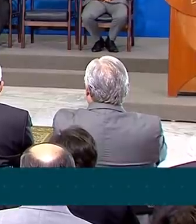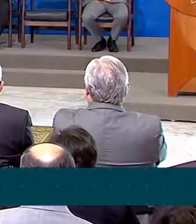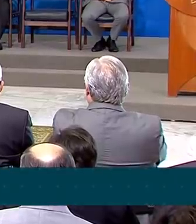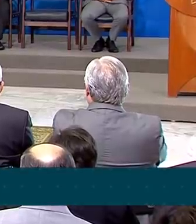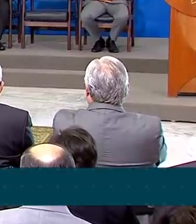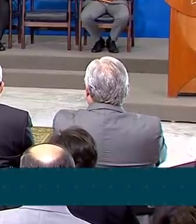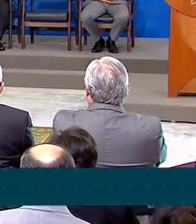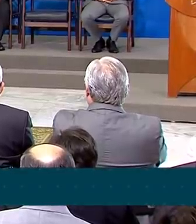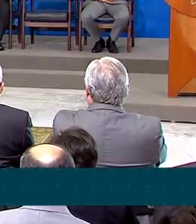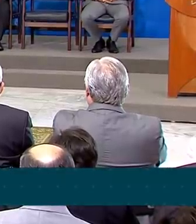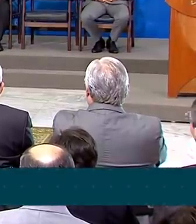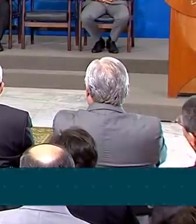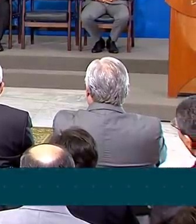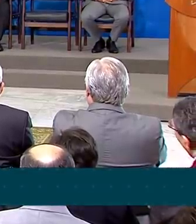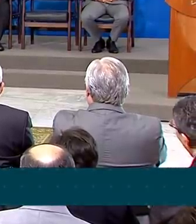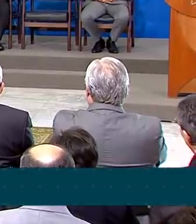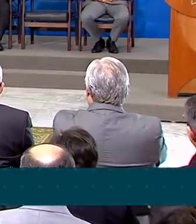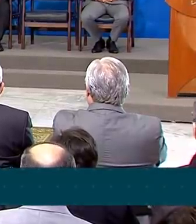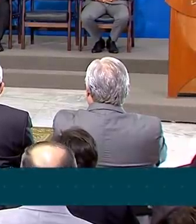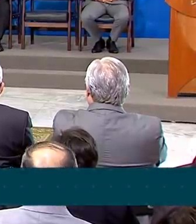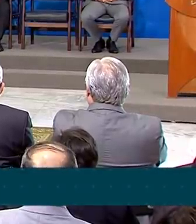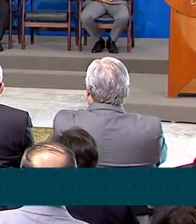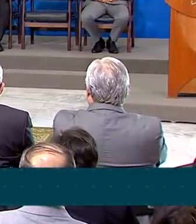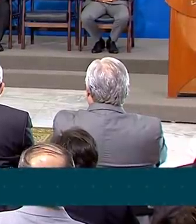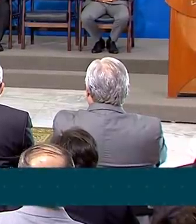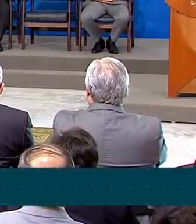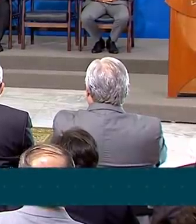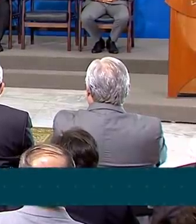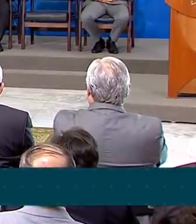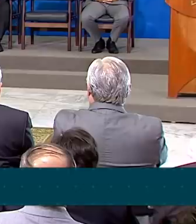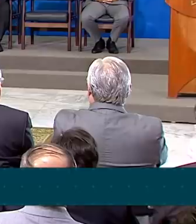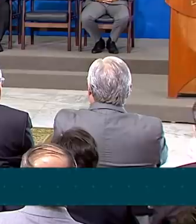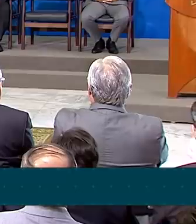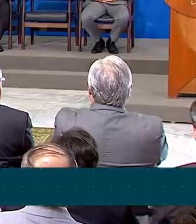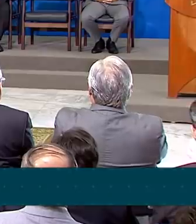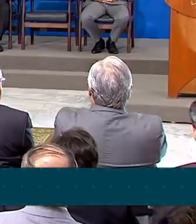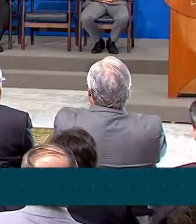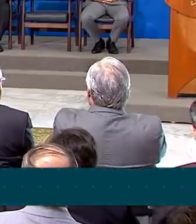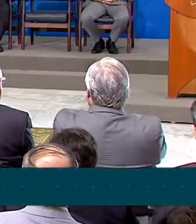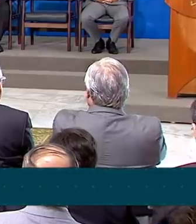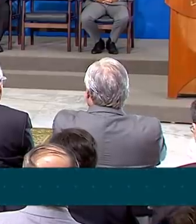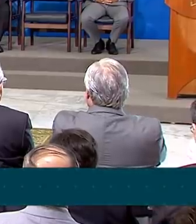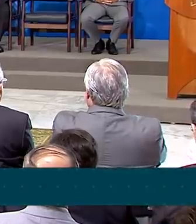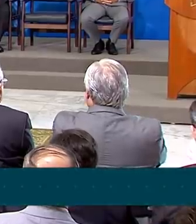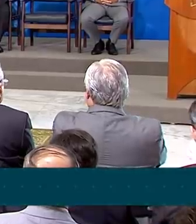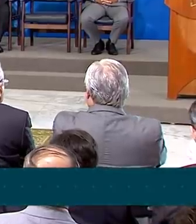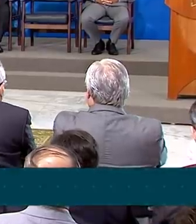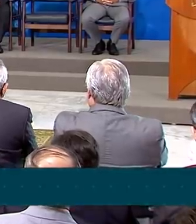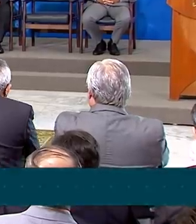senhoras e senhores com a palavra o presidente da república jair bolsonaro